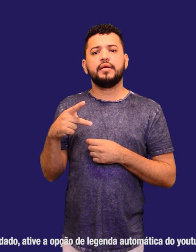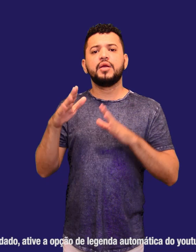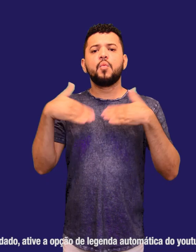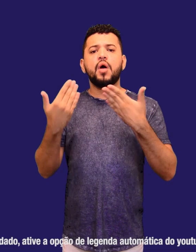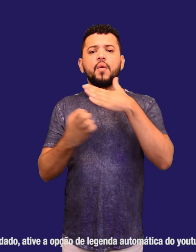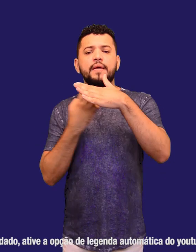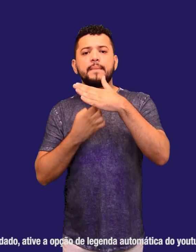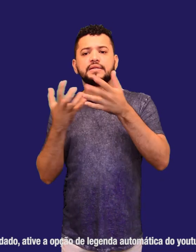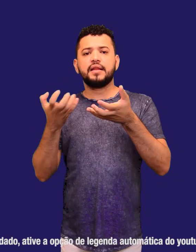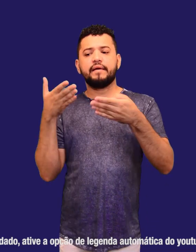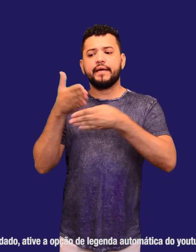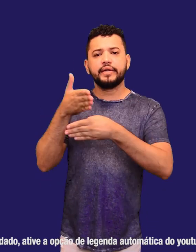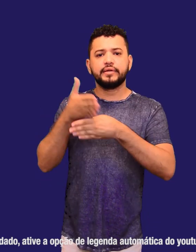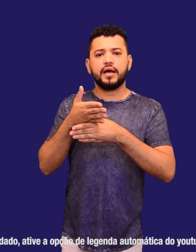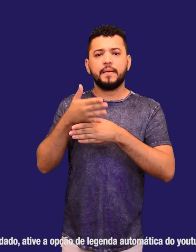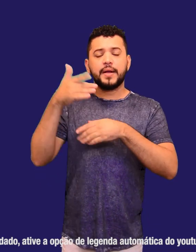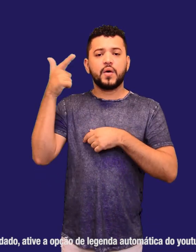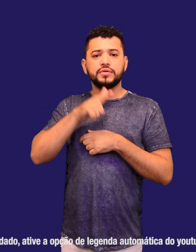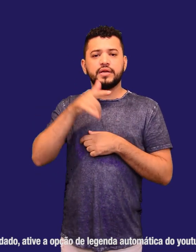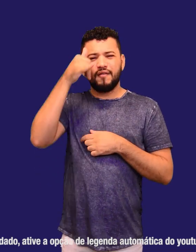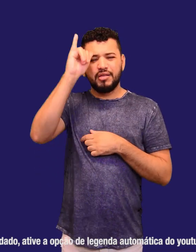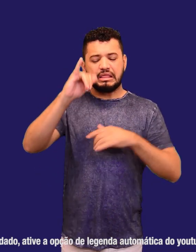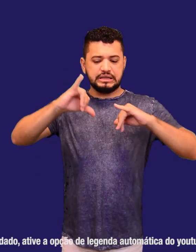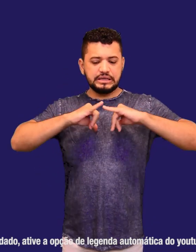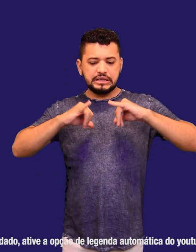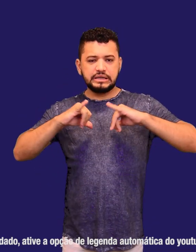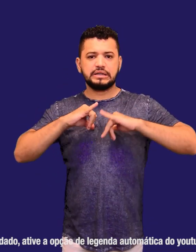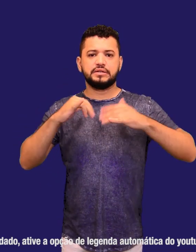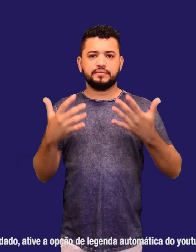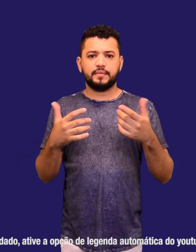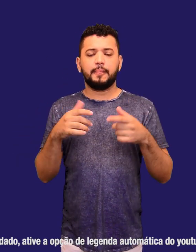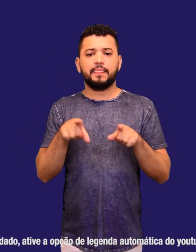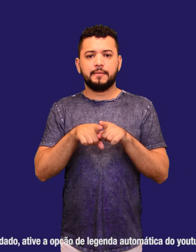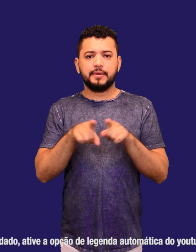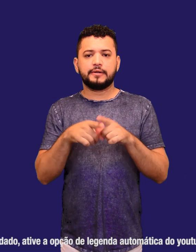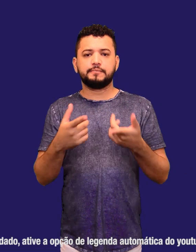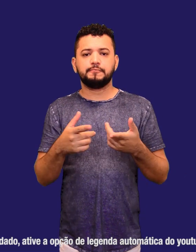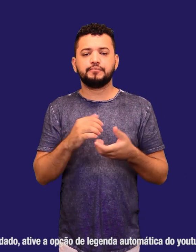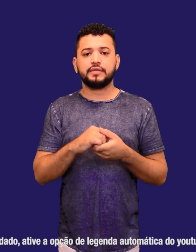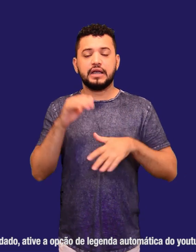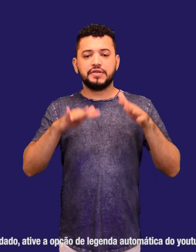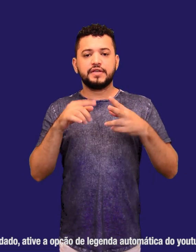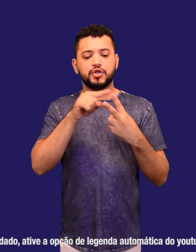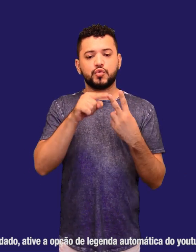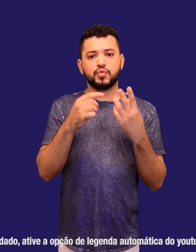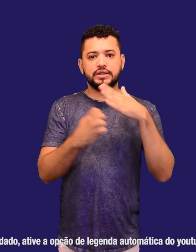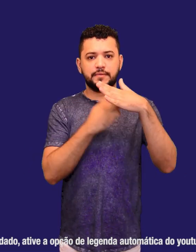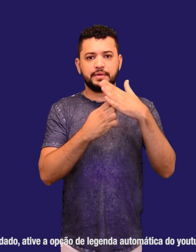possa diminuir esse sofrimento. A gente coloca duas empresas em comparação. Uma empresa que